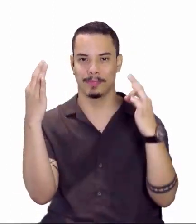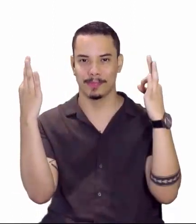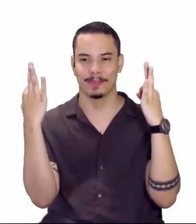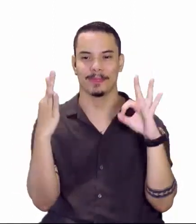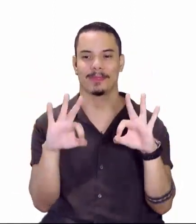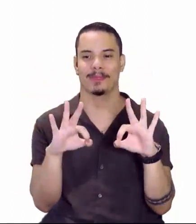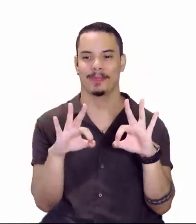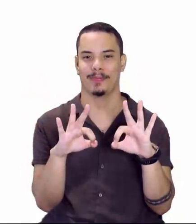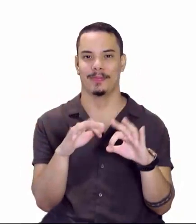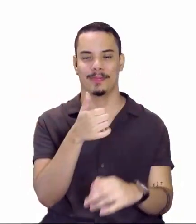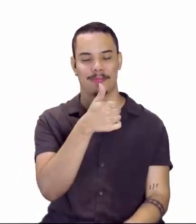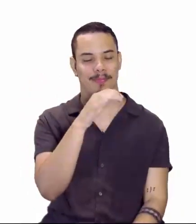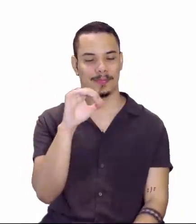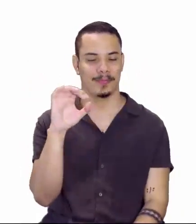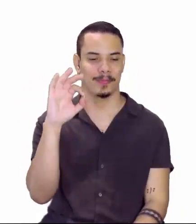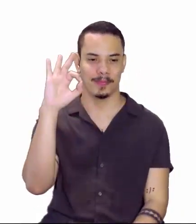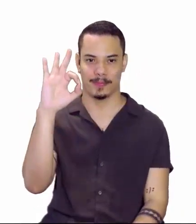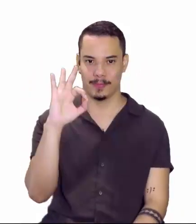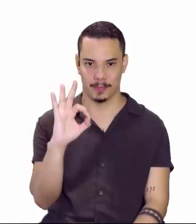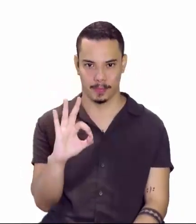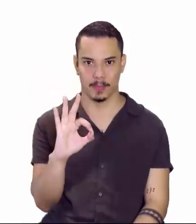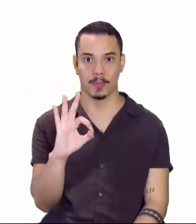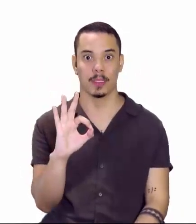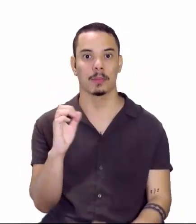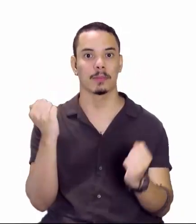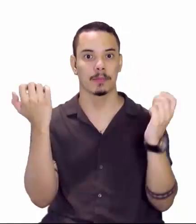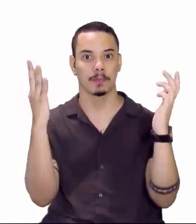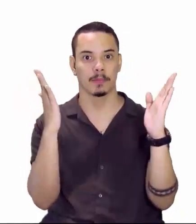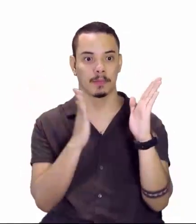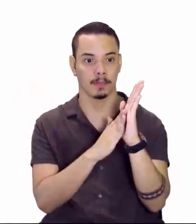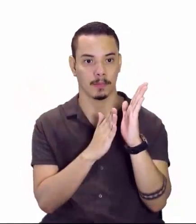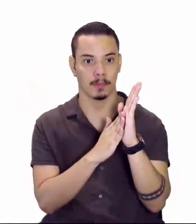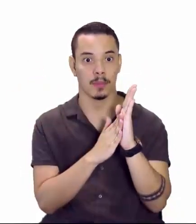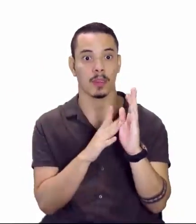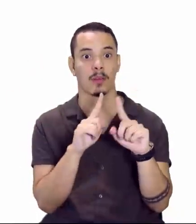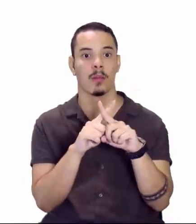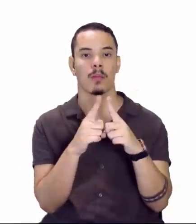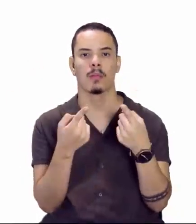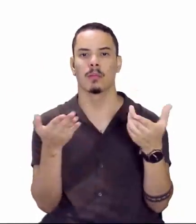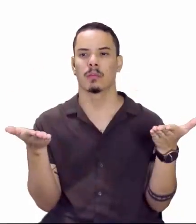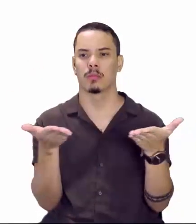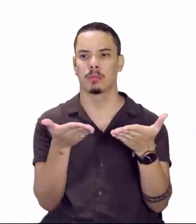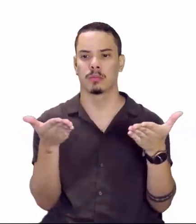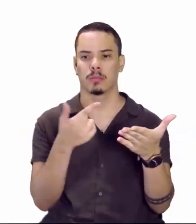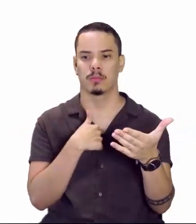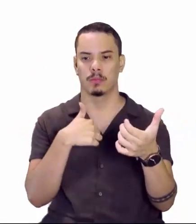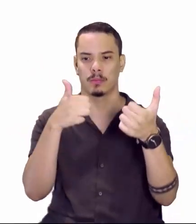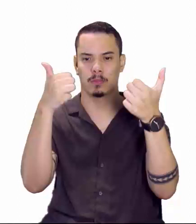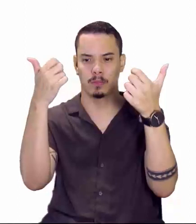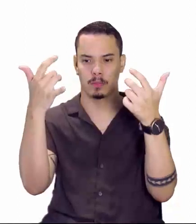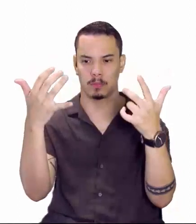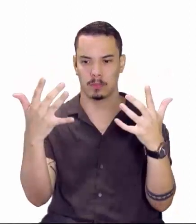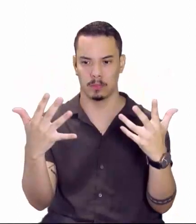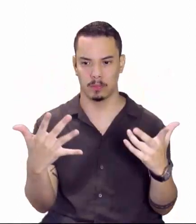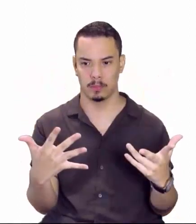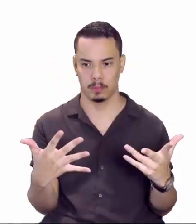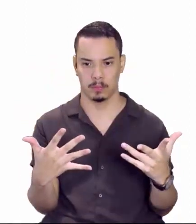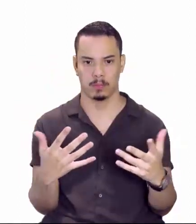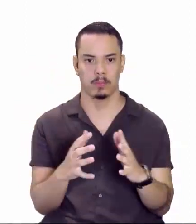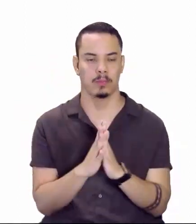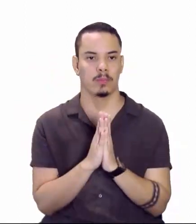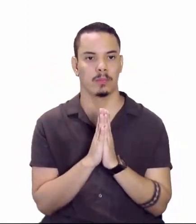acertou 100% a questão e parabéns. No entanto, agora, vamos lá para o comentário. Veja